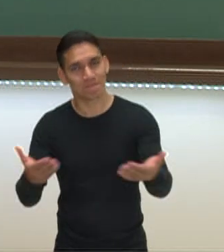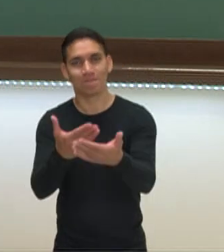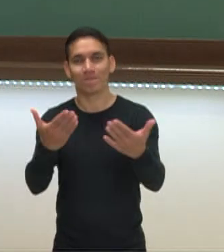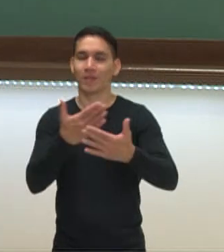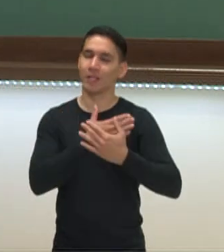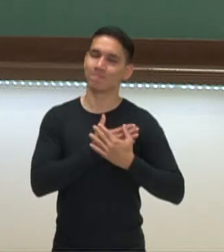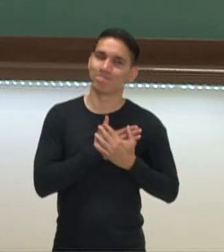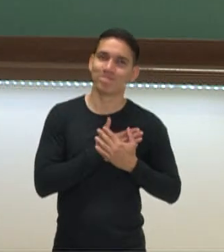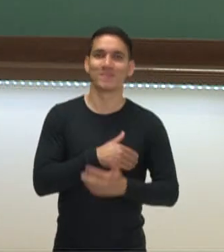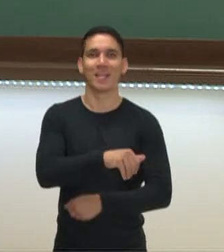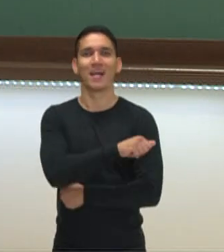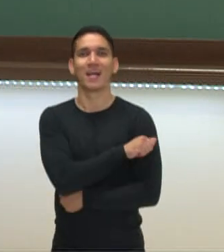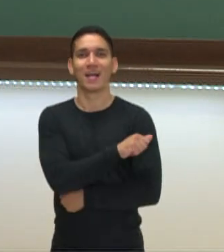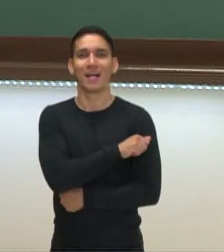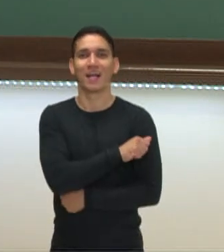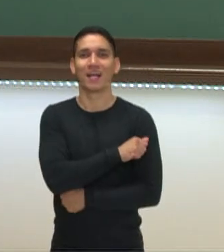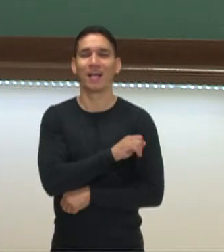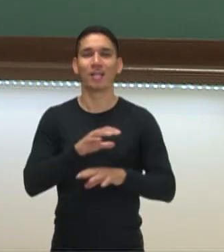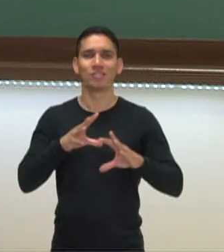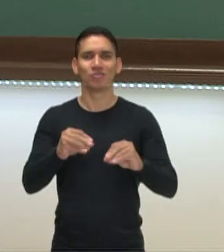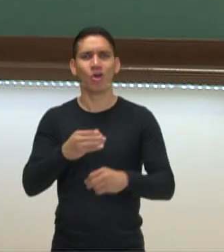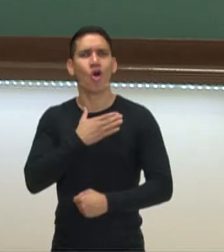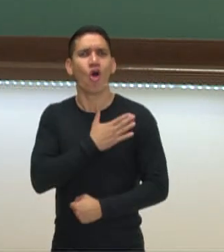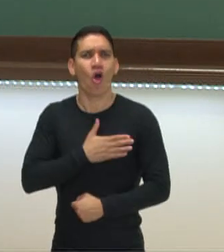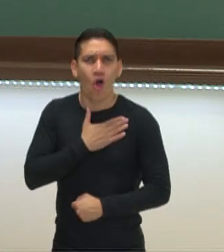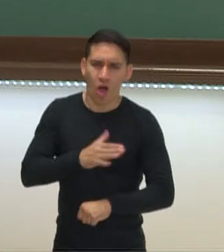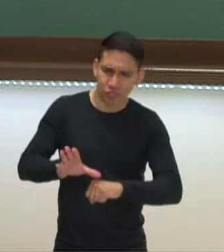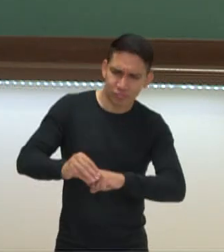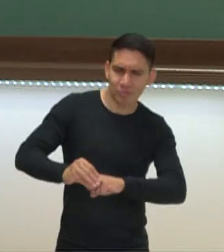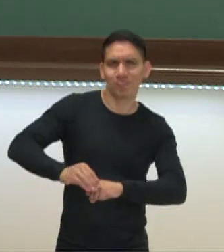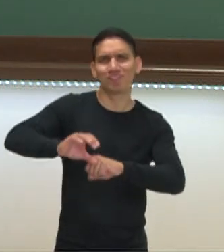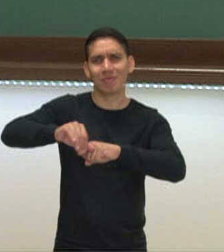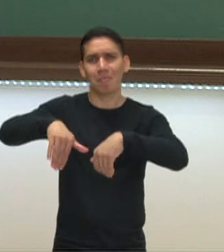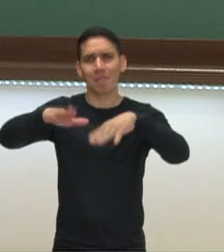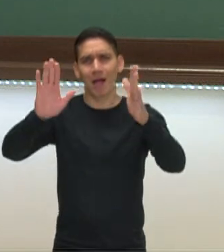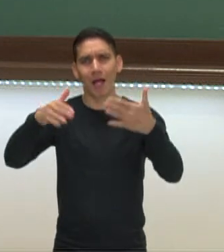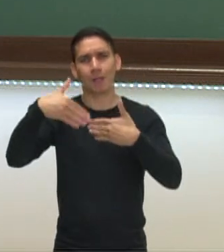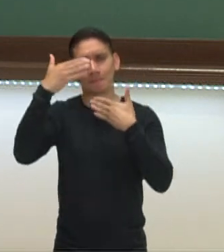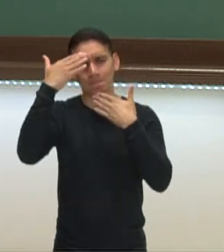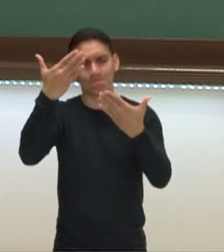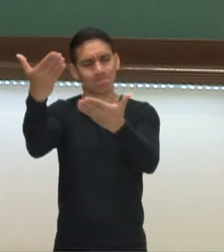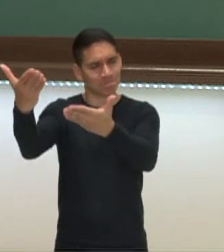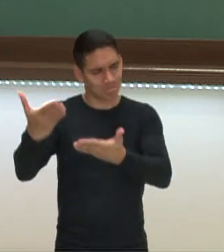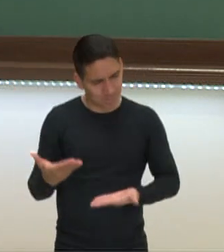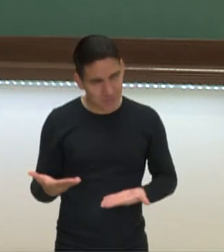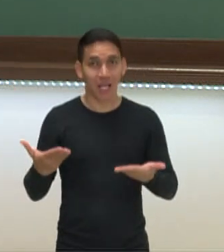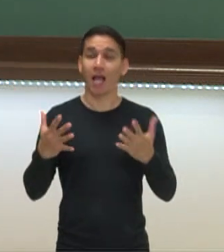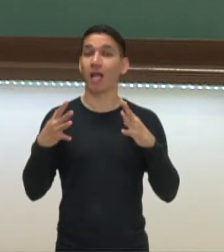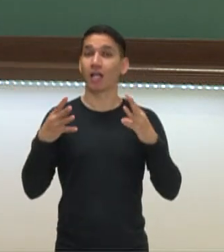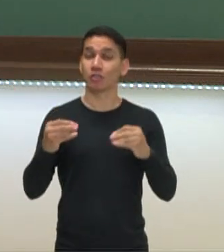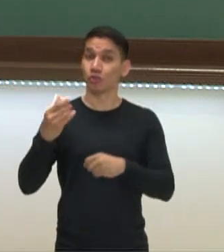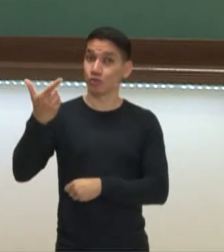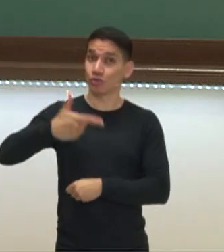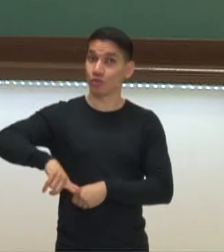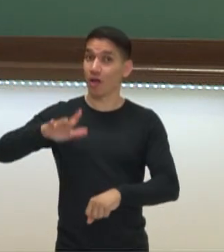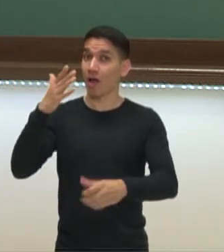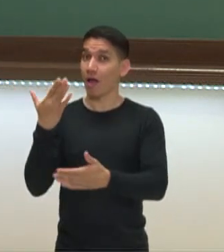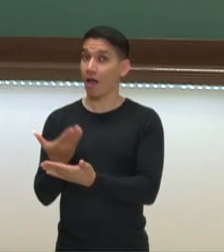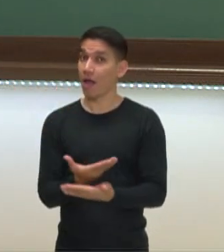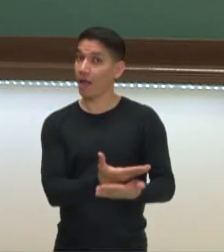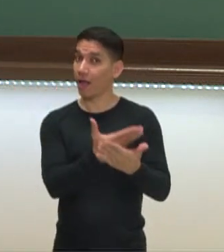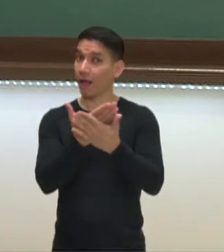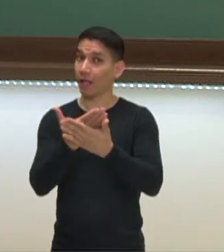Estimados alunos, amantes do conhecimento, muitíssimo bem-vindo para mais uma aula